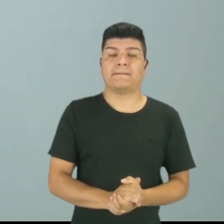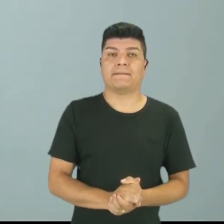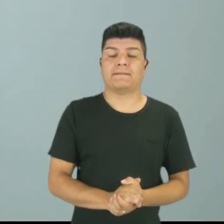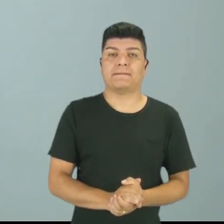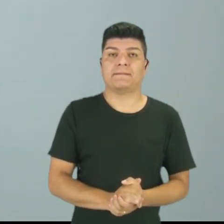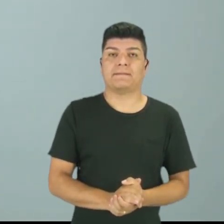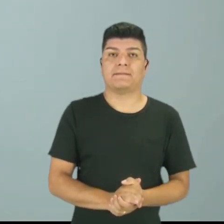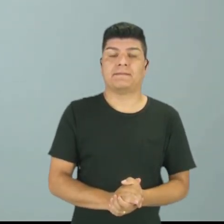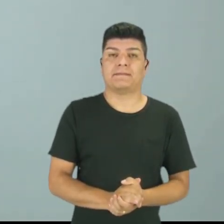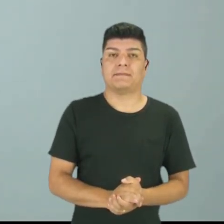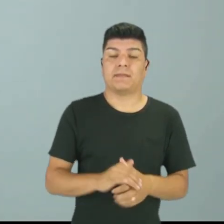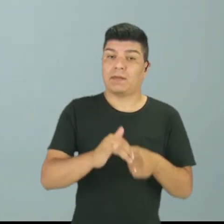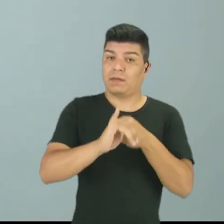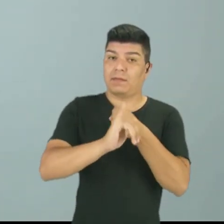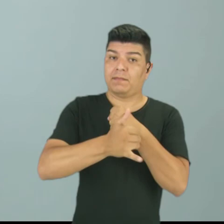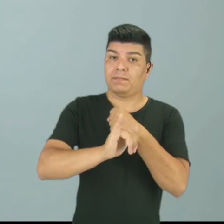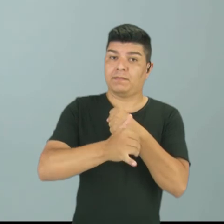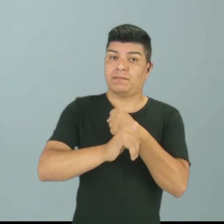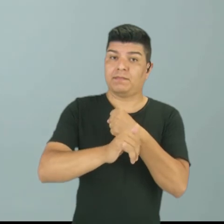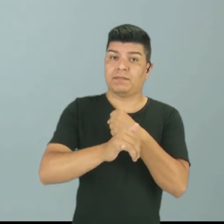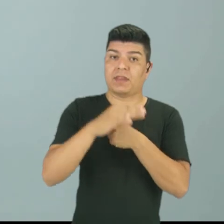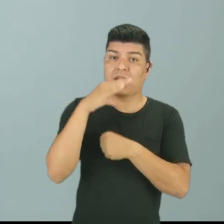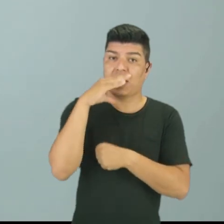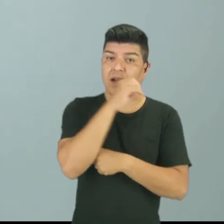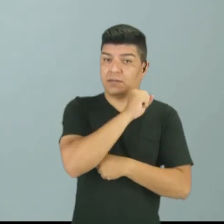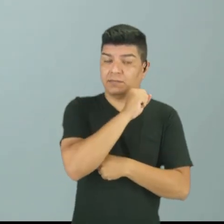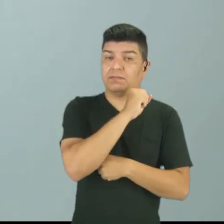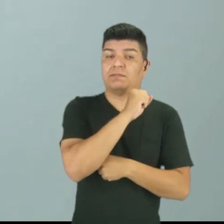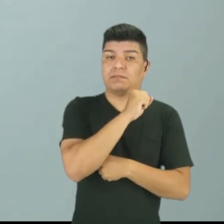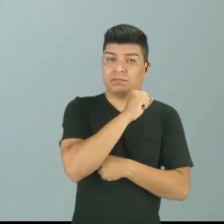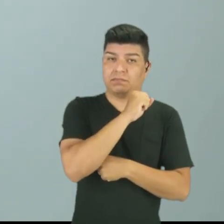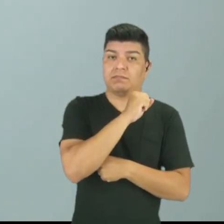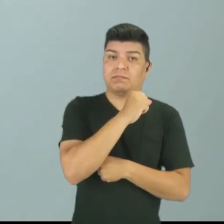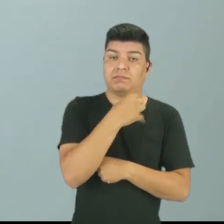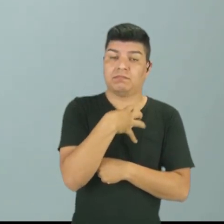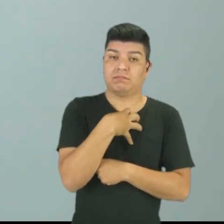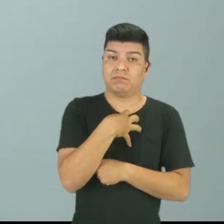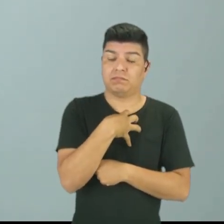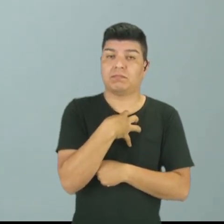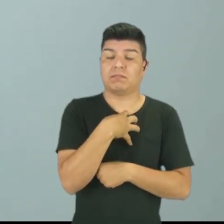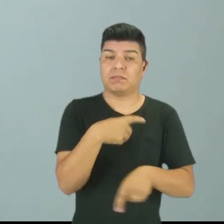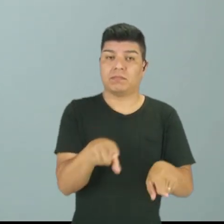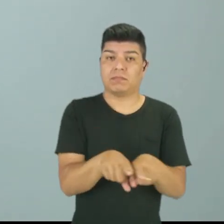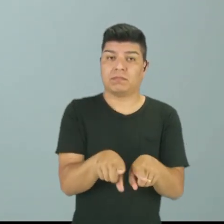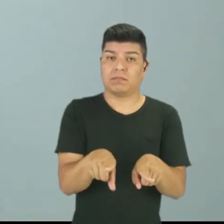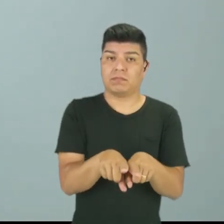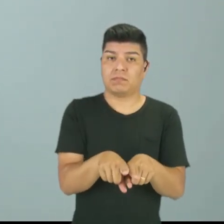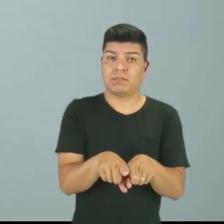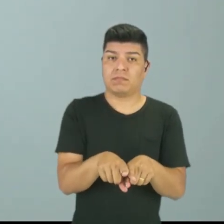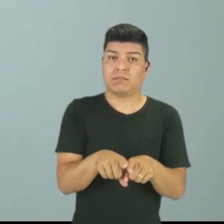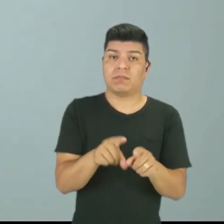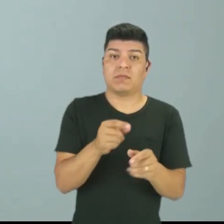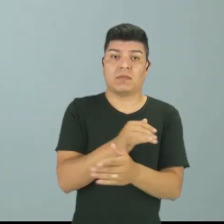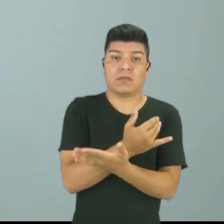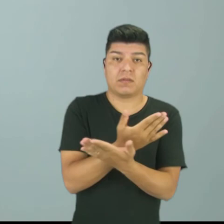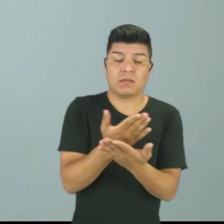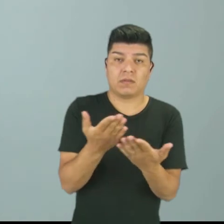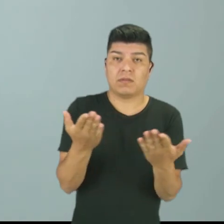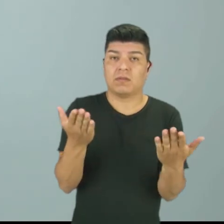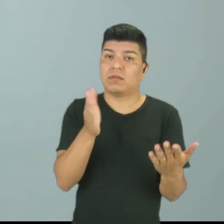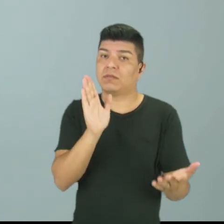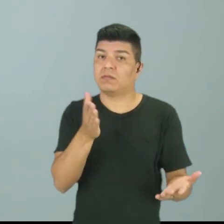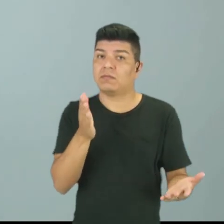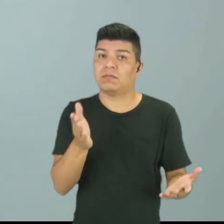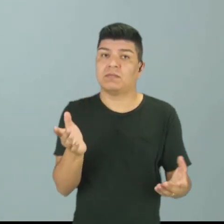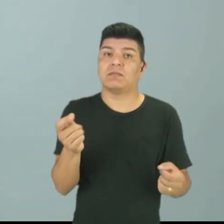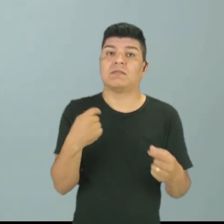ver que a crônica ela é muito rápida, muito fruitiva, e eu aqui conclamo vocês, já que vocês